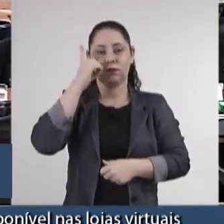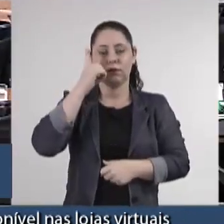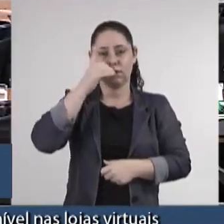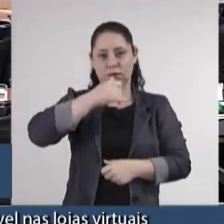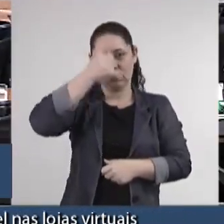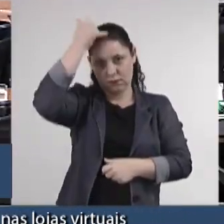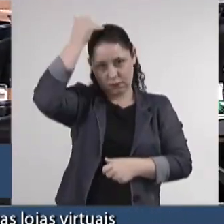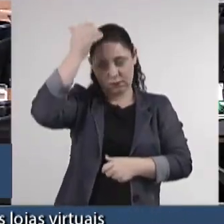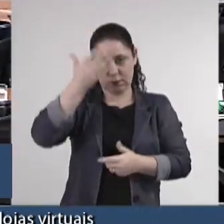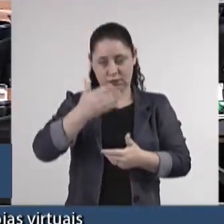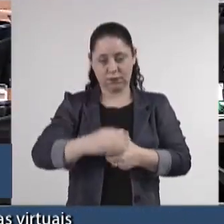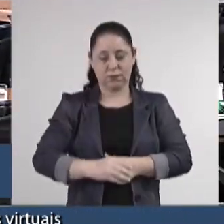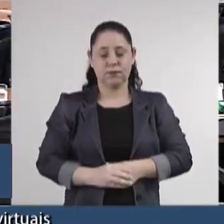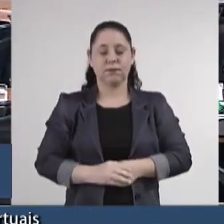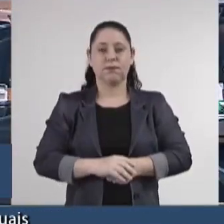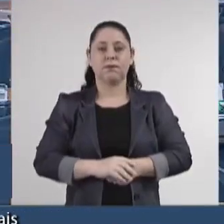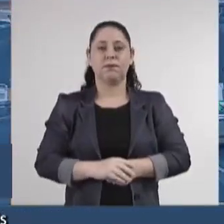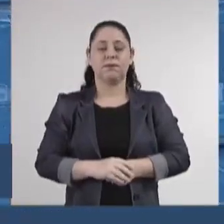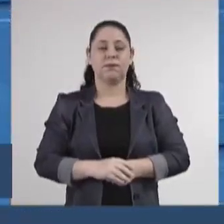Júnior,